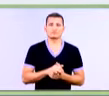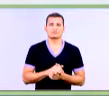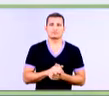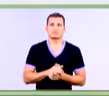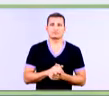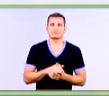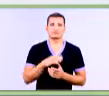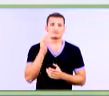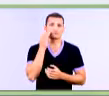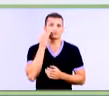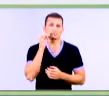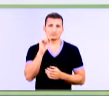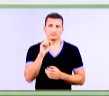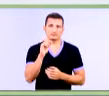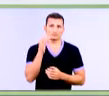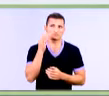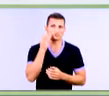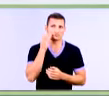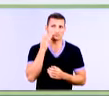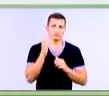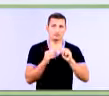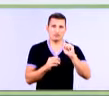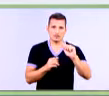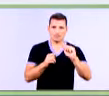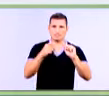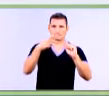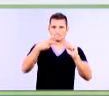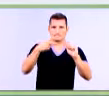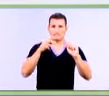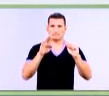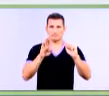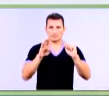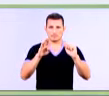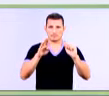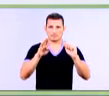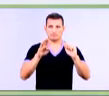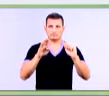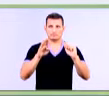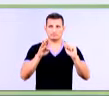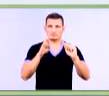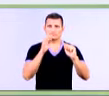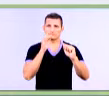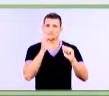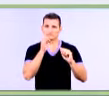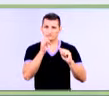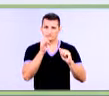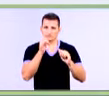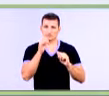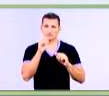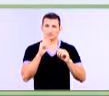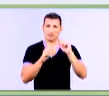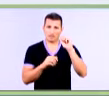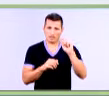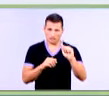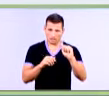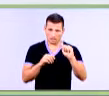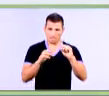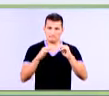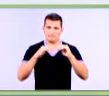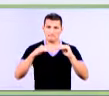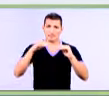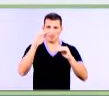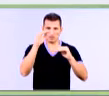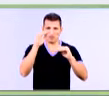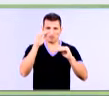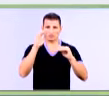verificar o seguinte, vamos ver essa primeira expressão, A maior que B. Se o valor de A for maior que o valor de B,